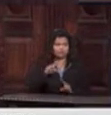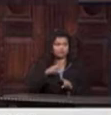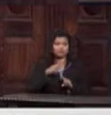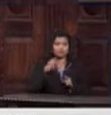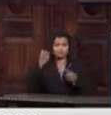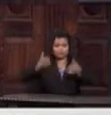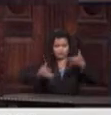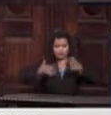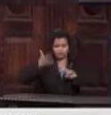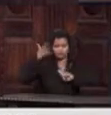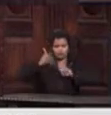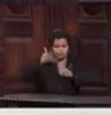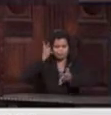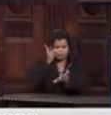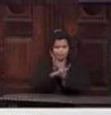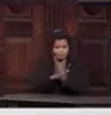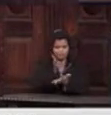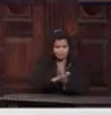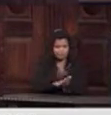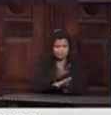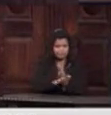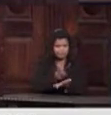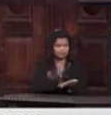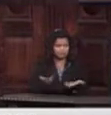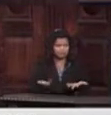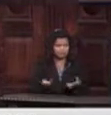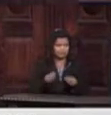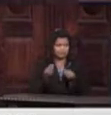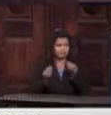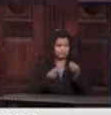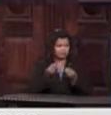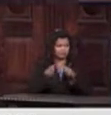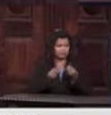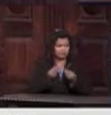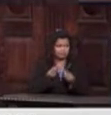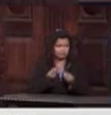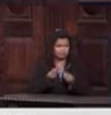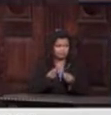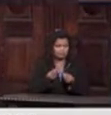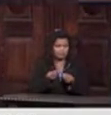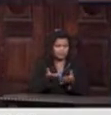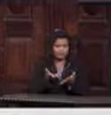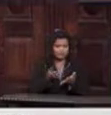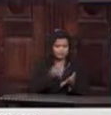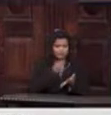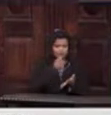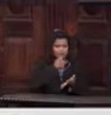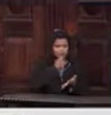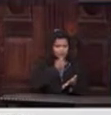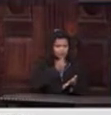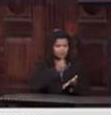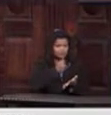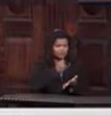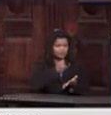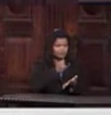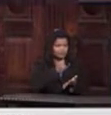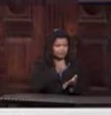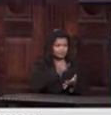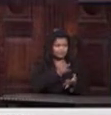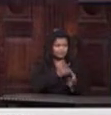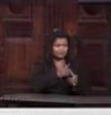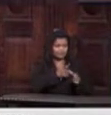a transferências de ativo das estatais. E o que é transferência de ativo das estatais? É a venda, é